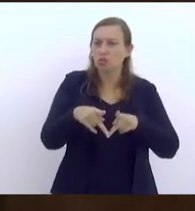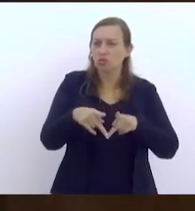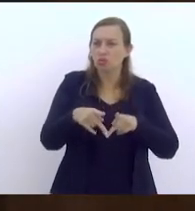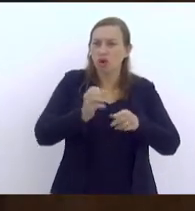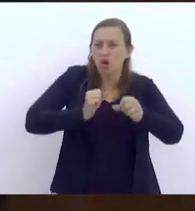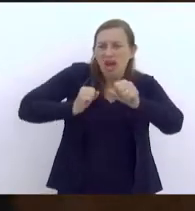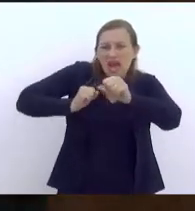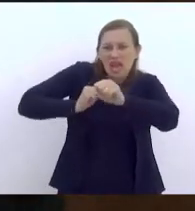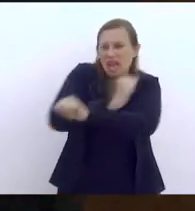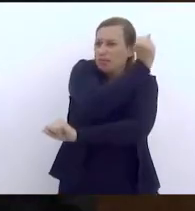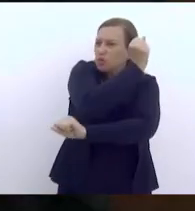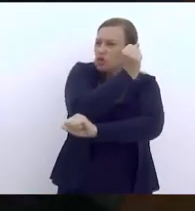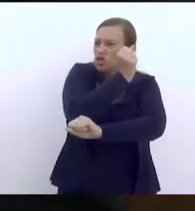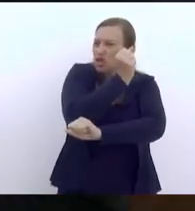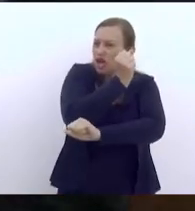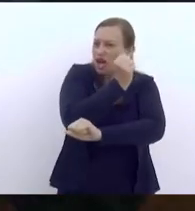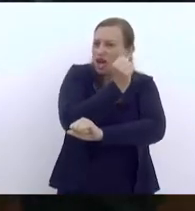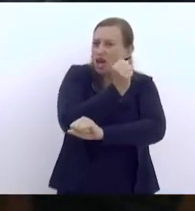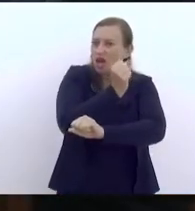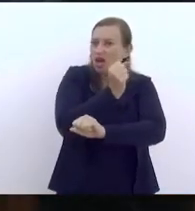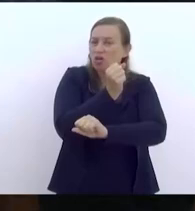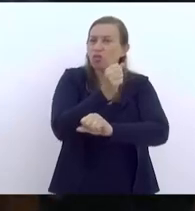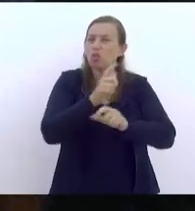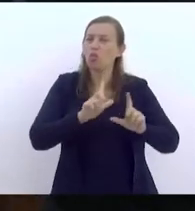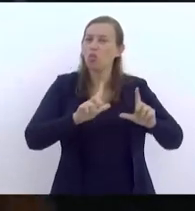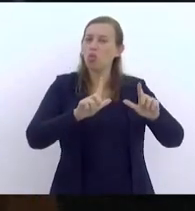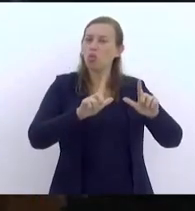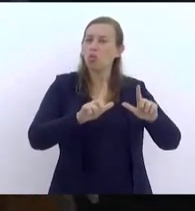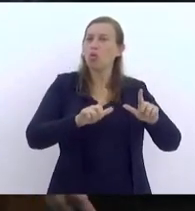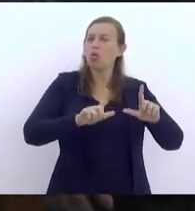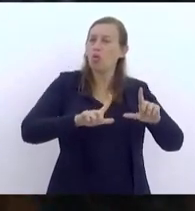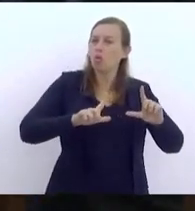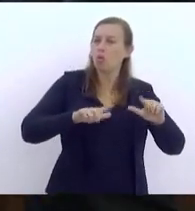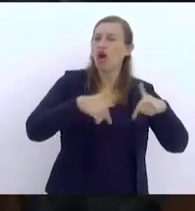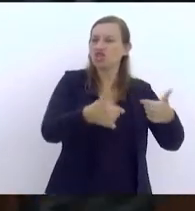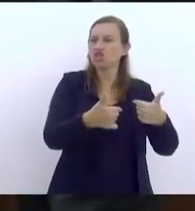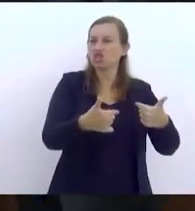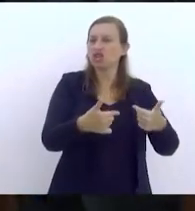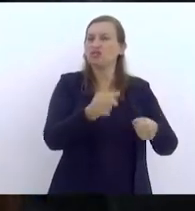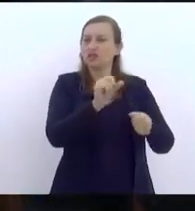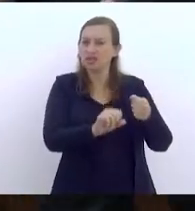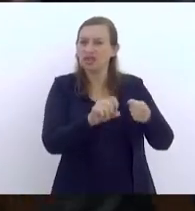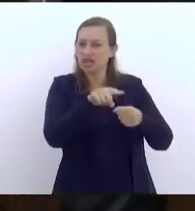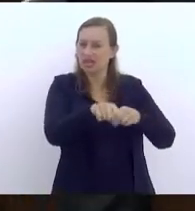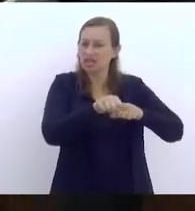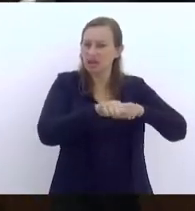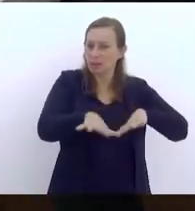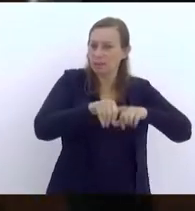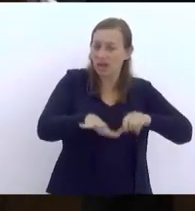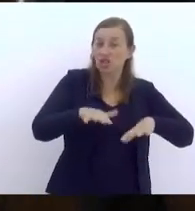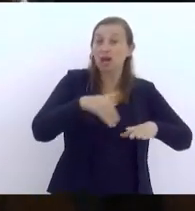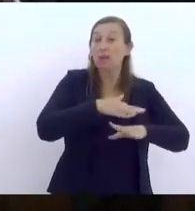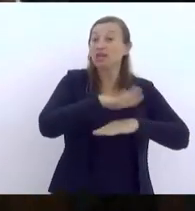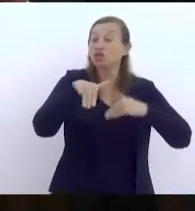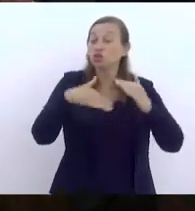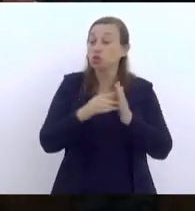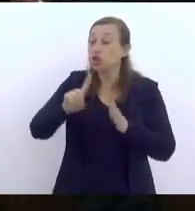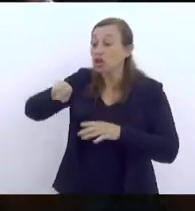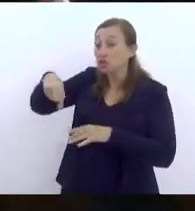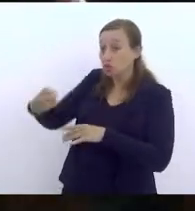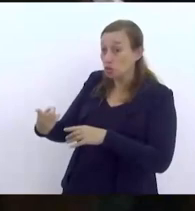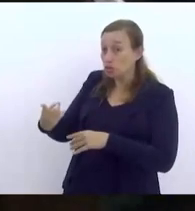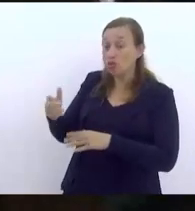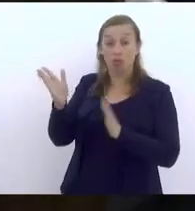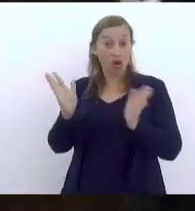atos cometidos por aqueles que fazem o que fizeram, não somente nesta marcha, mas como em todas as outras, como